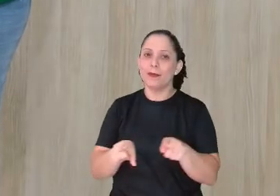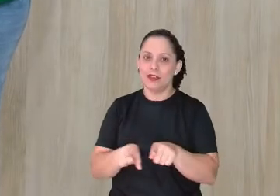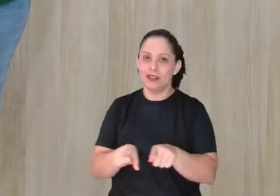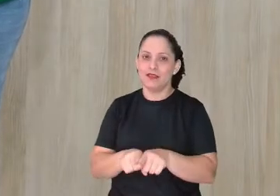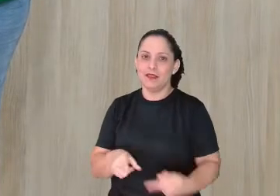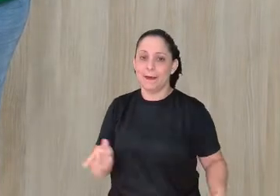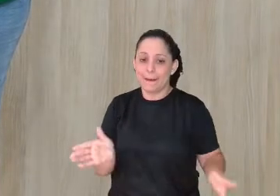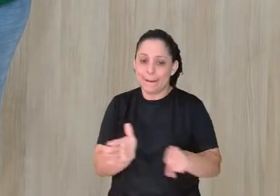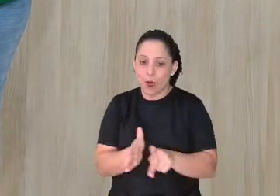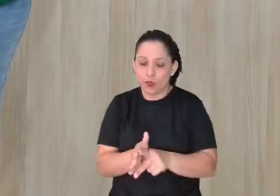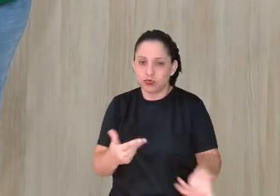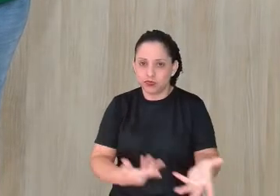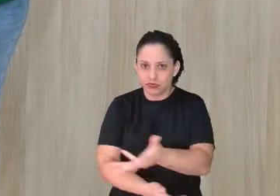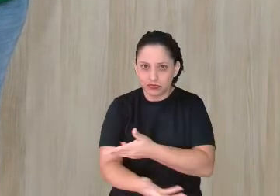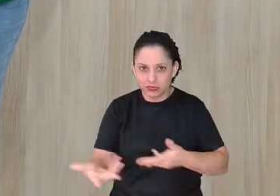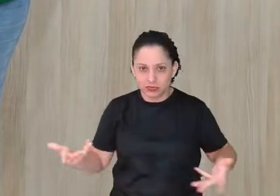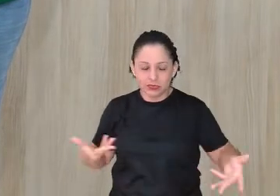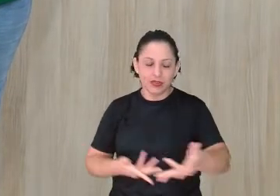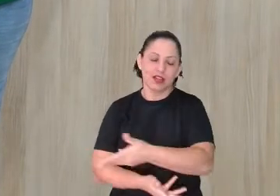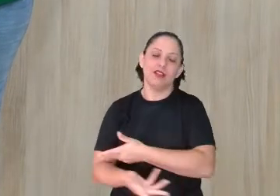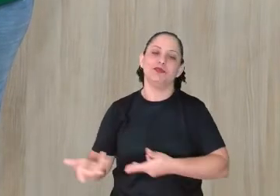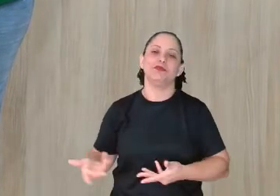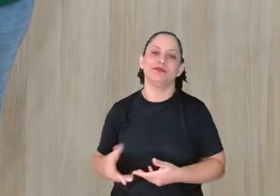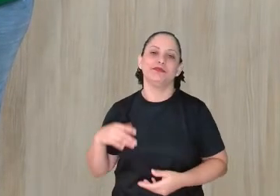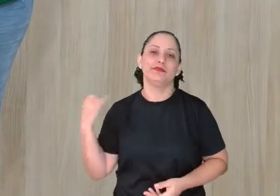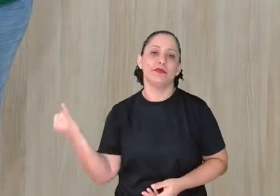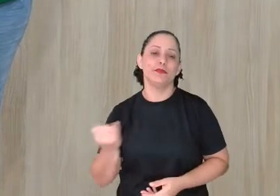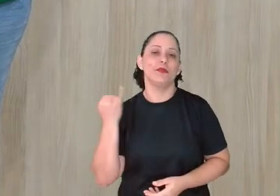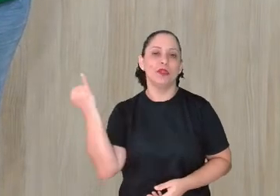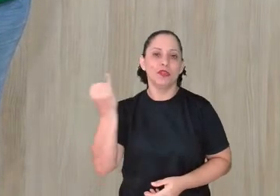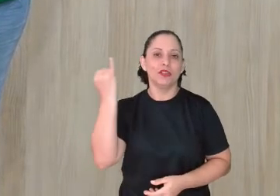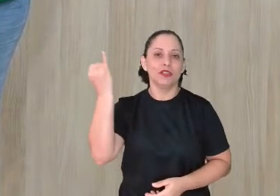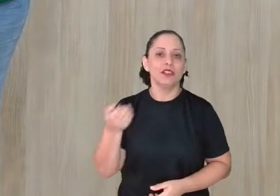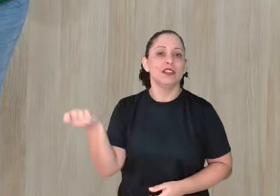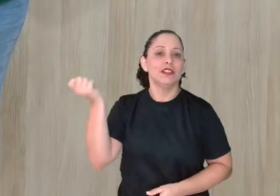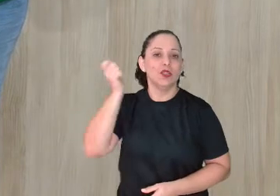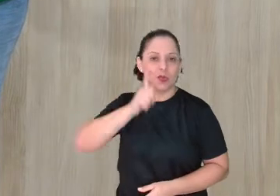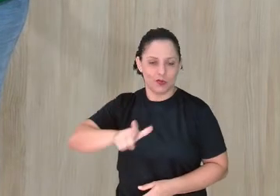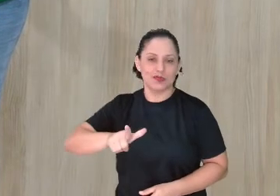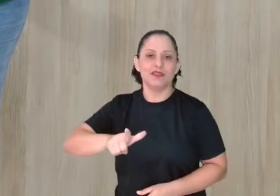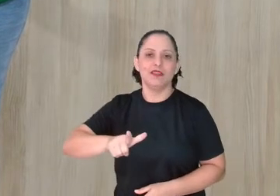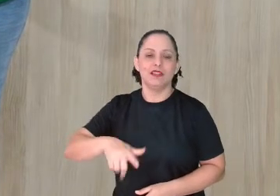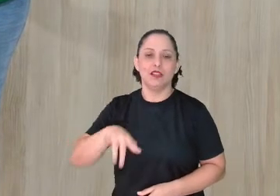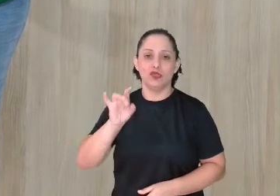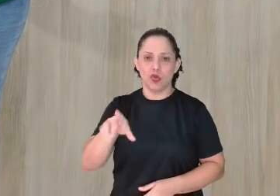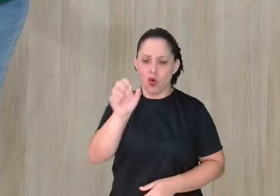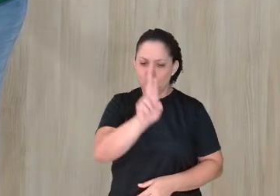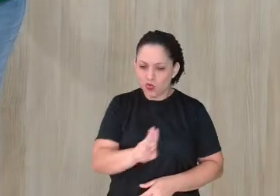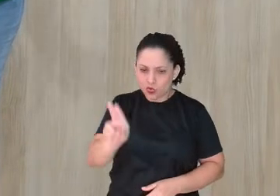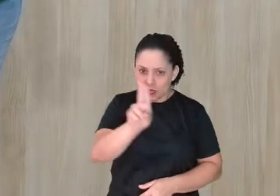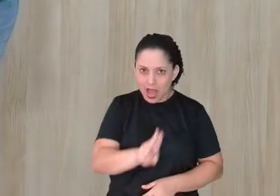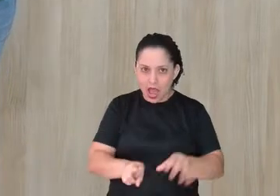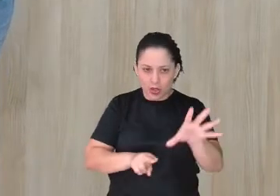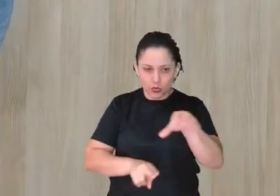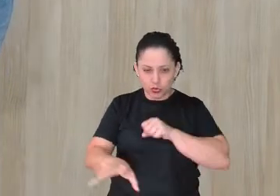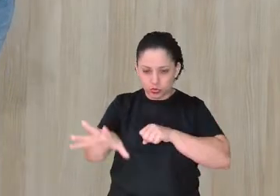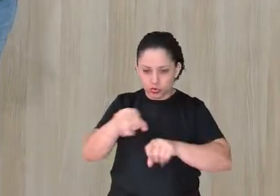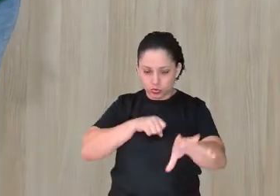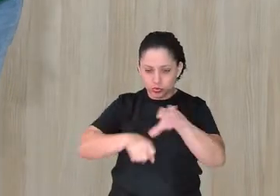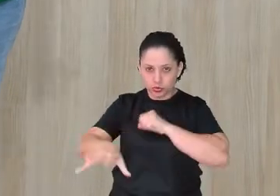parte desse meio ambiente, então é importante que a gente consiga não só utilizá-los, mas como